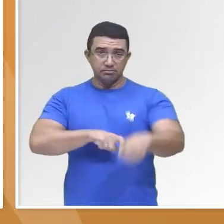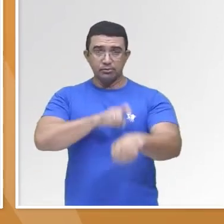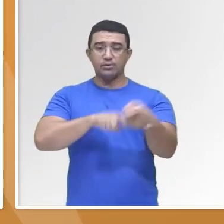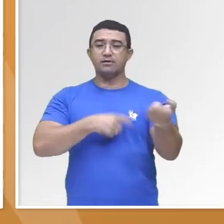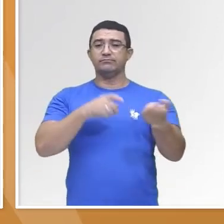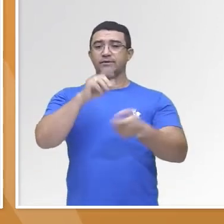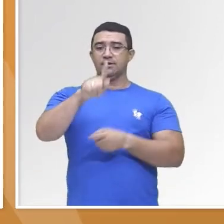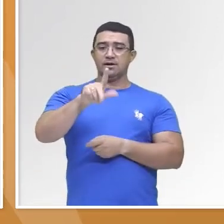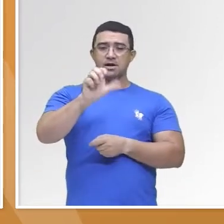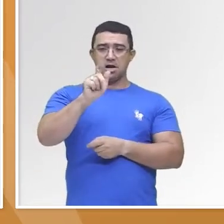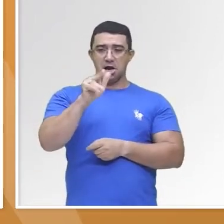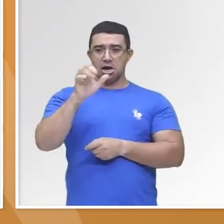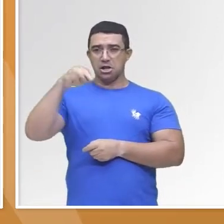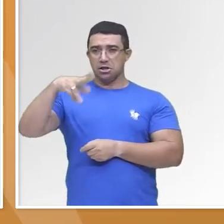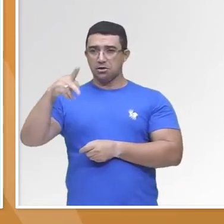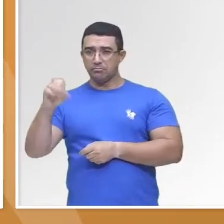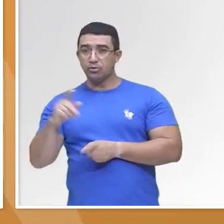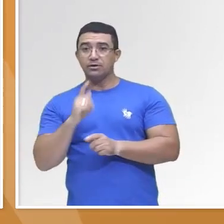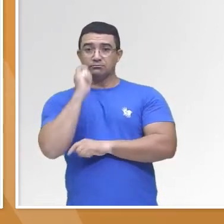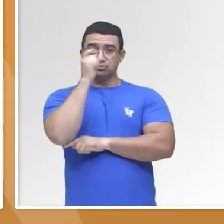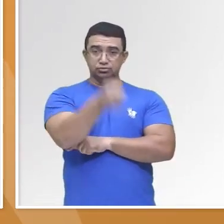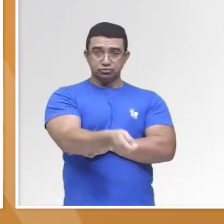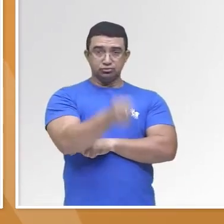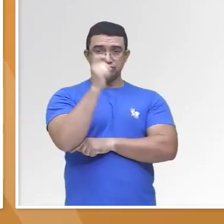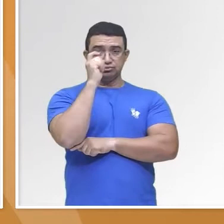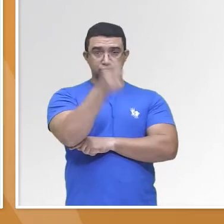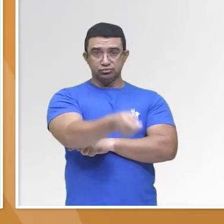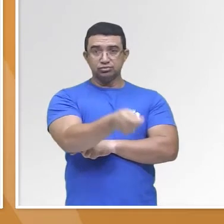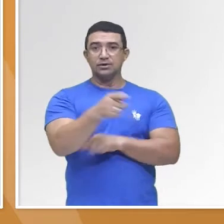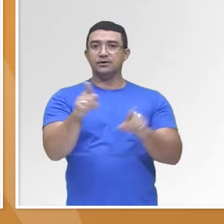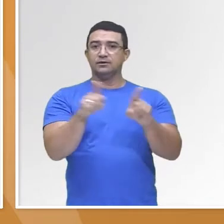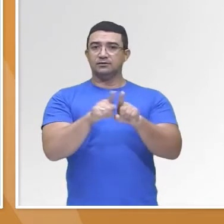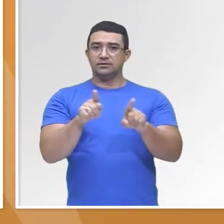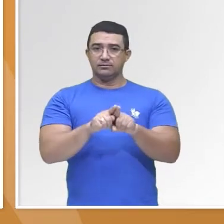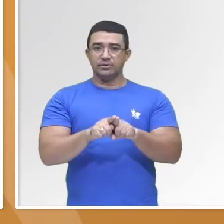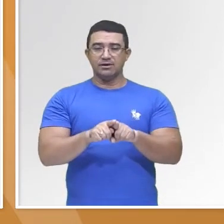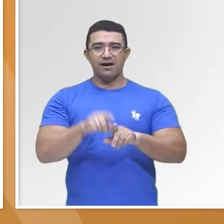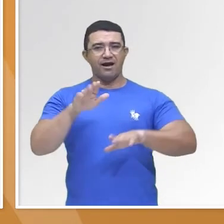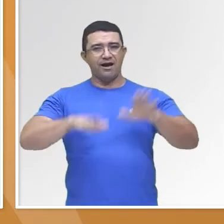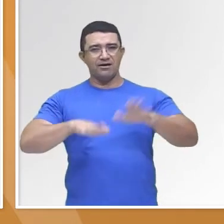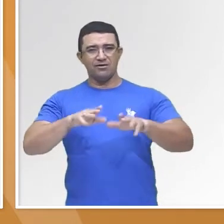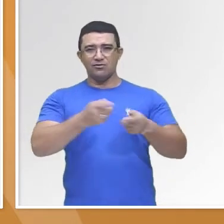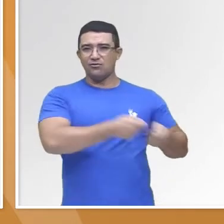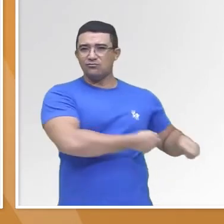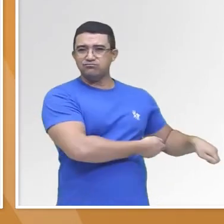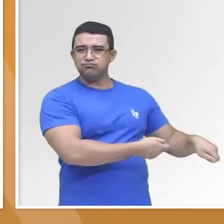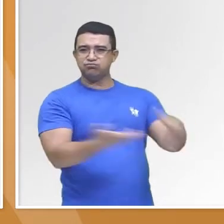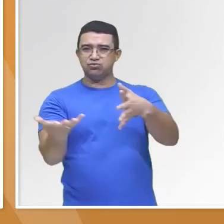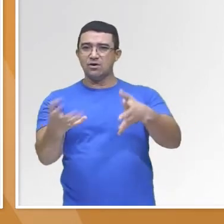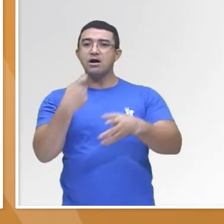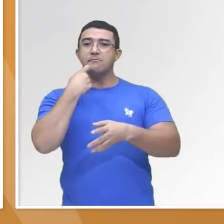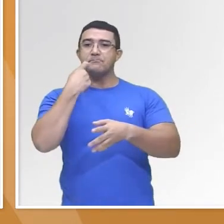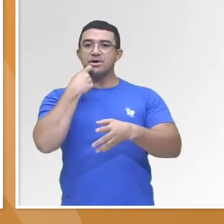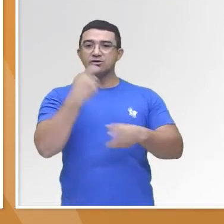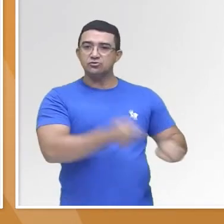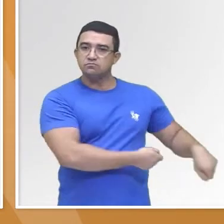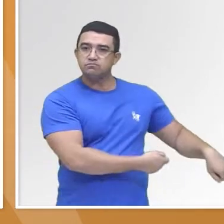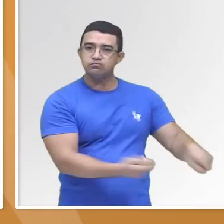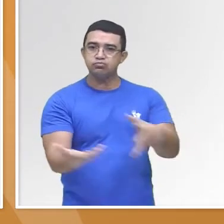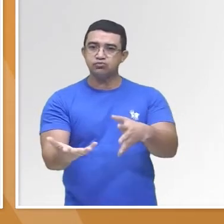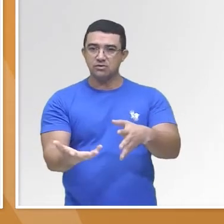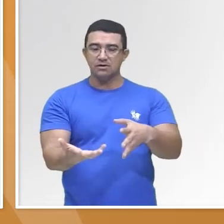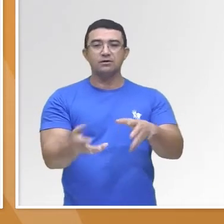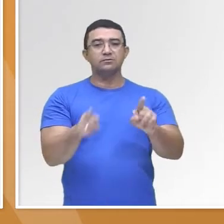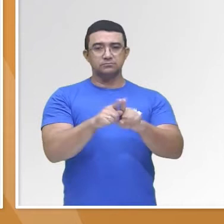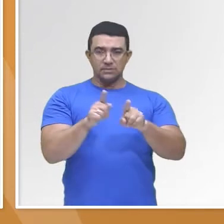a pesca artesanal, por exemplo, tá? Então, muitas vezes, muitas dessas atividades,